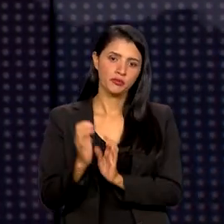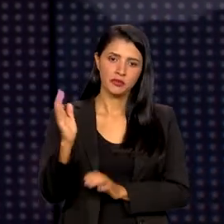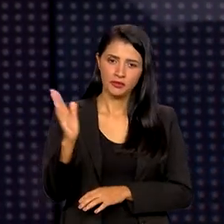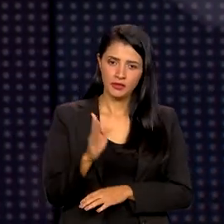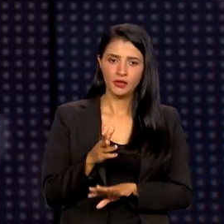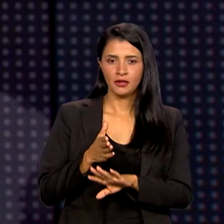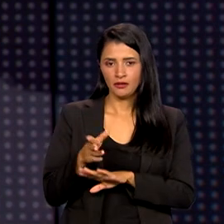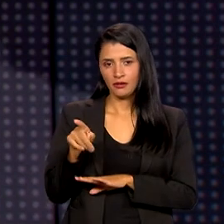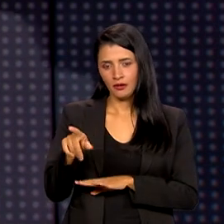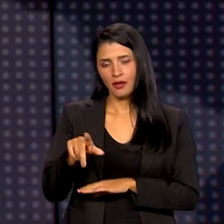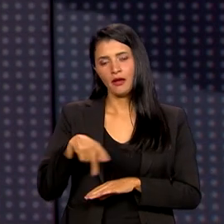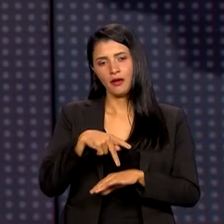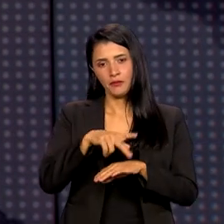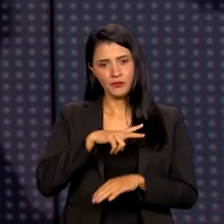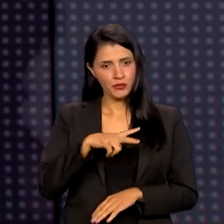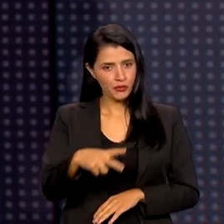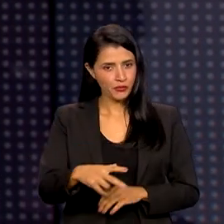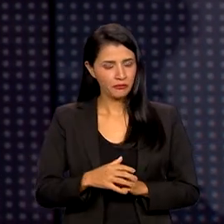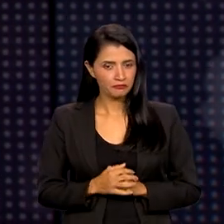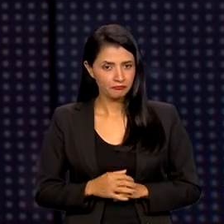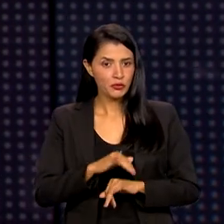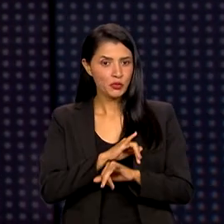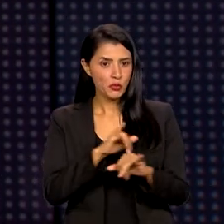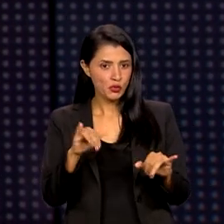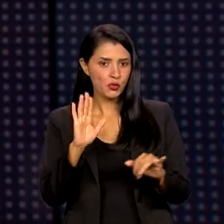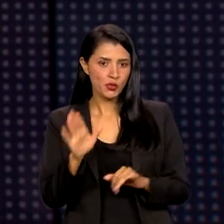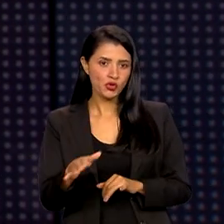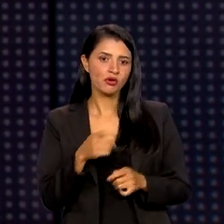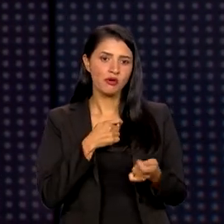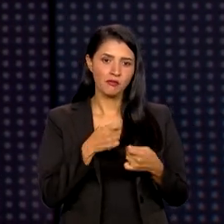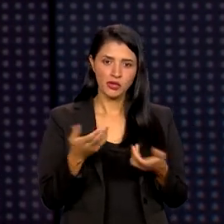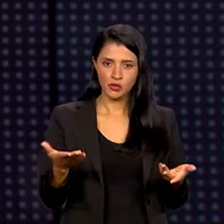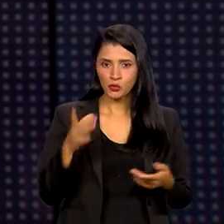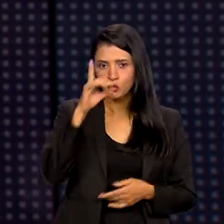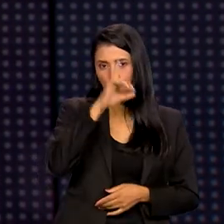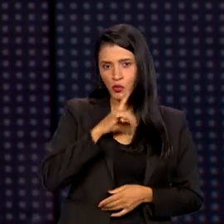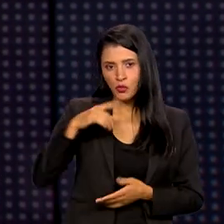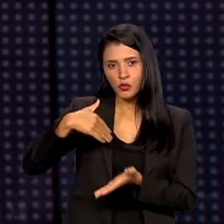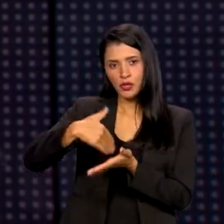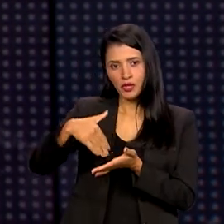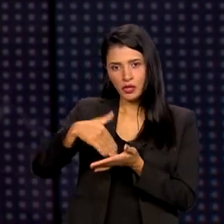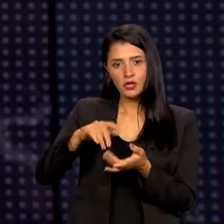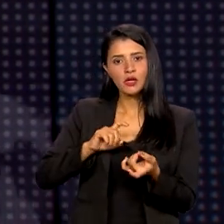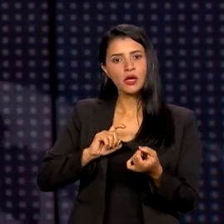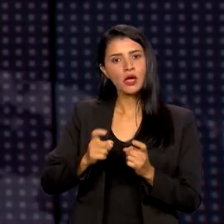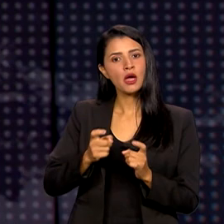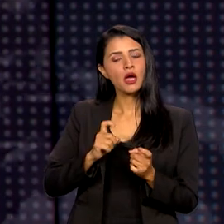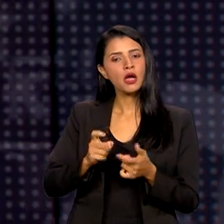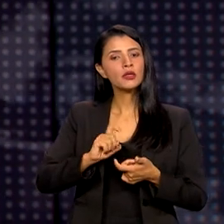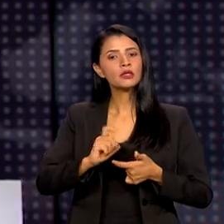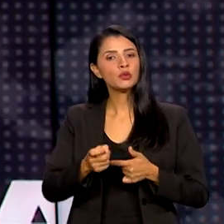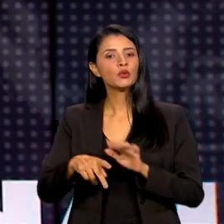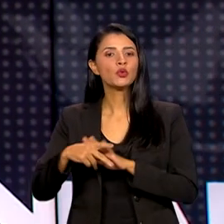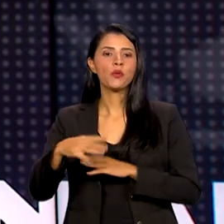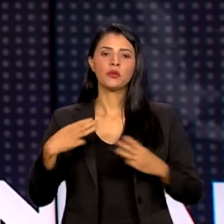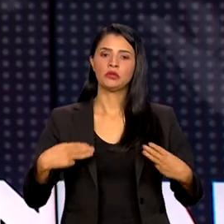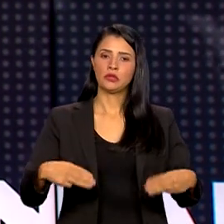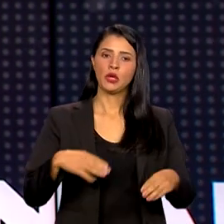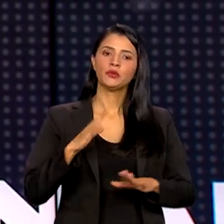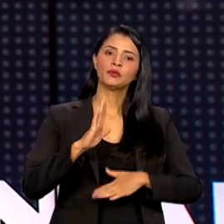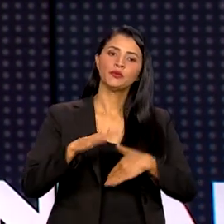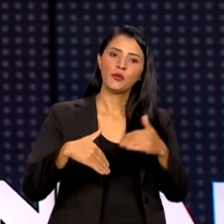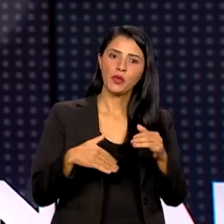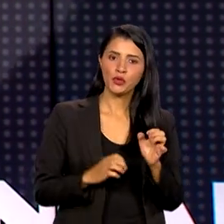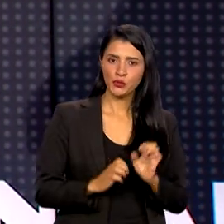comitiva brasileira em Portugal, como anunciou à imprensa neste domingo o secretário executivo do Ministério do